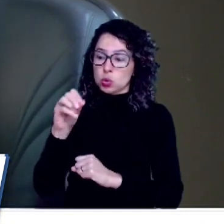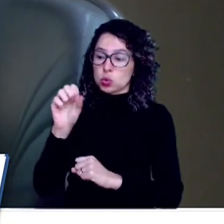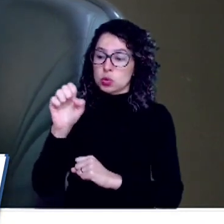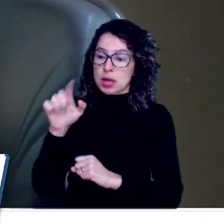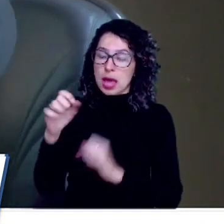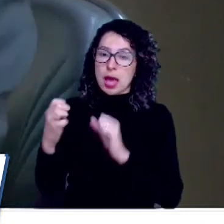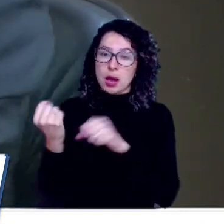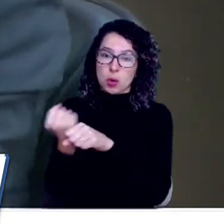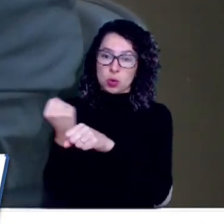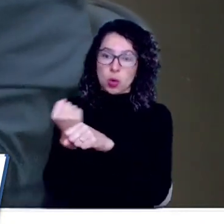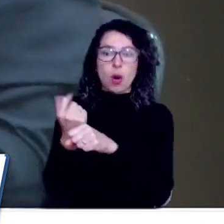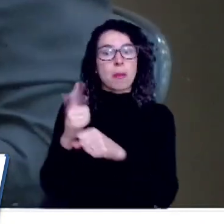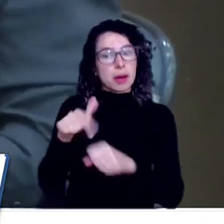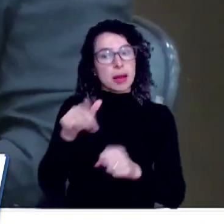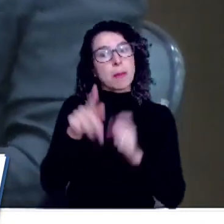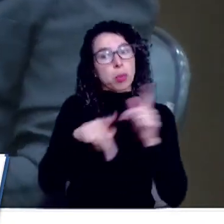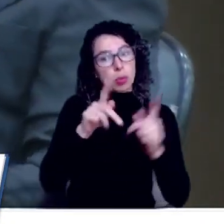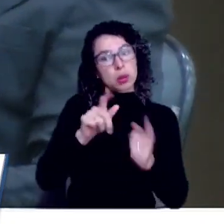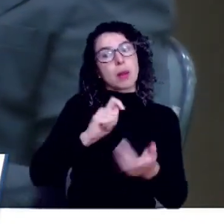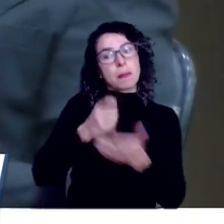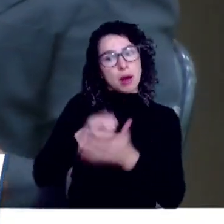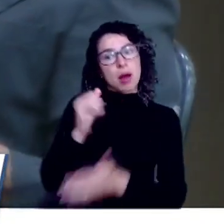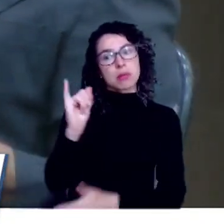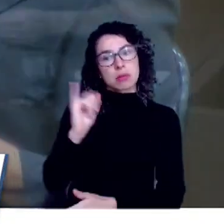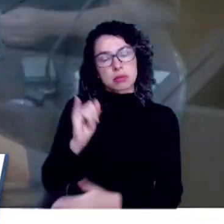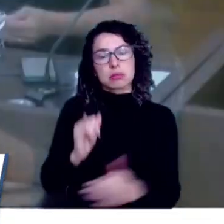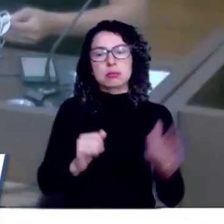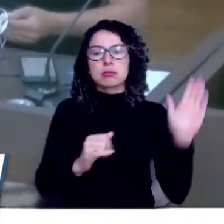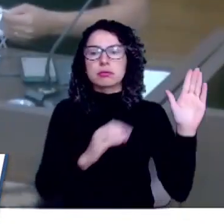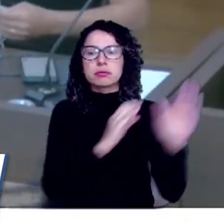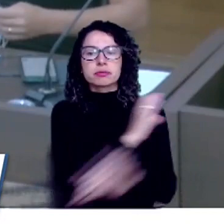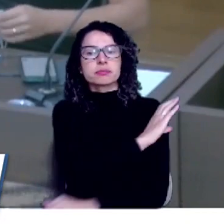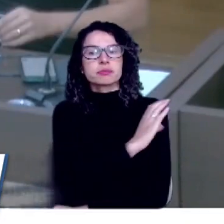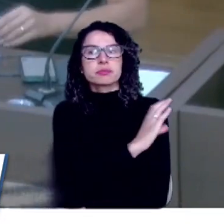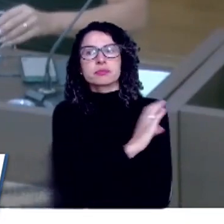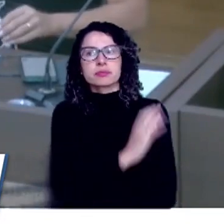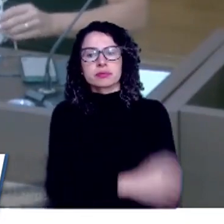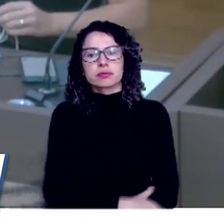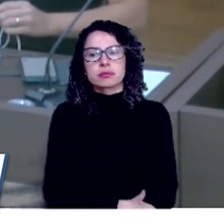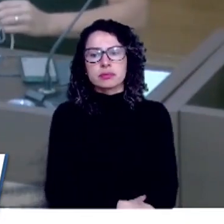cabimento. Com a palavra, o vereador Claudinei da Rocha.